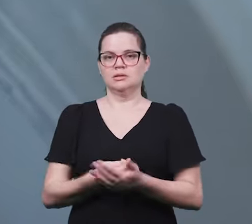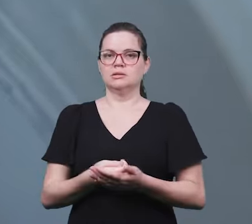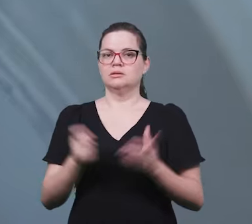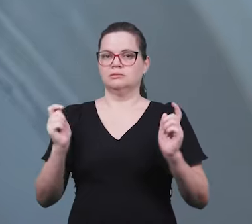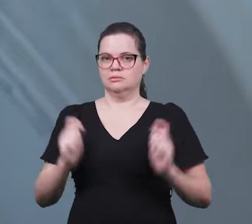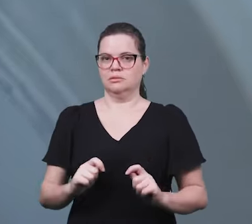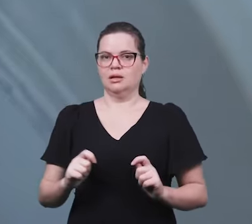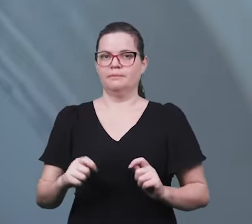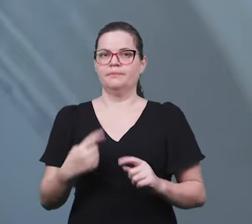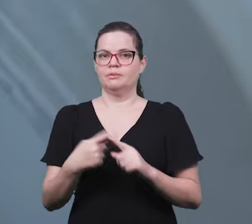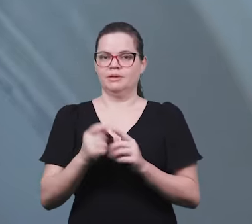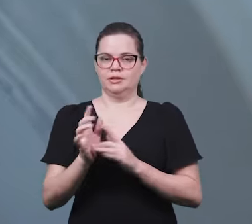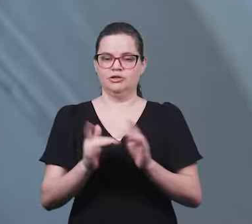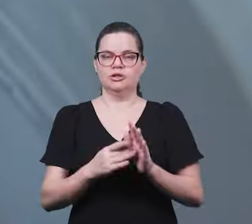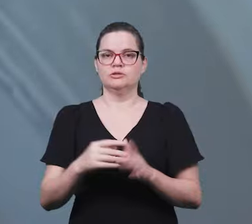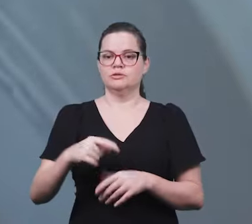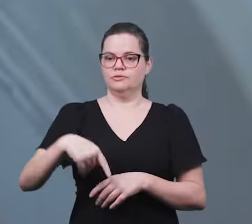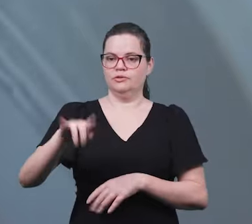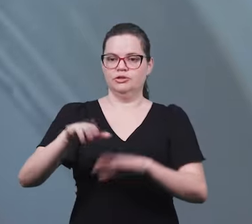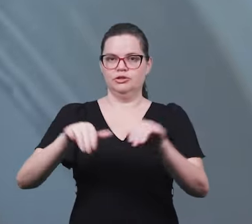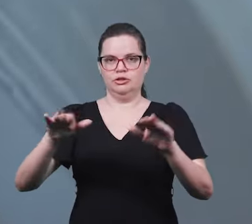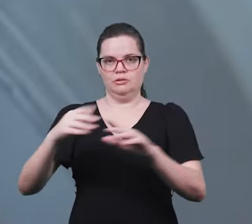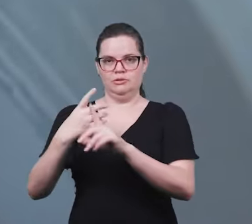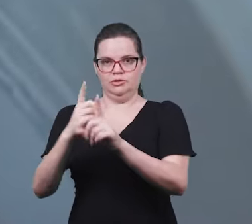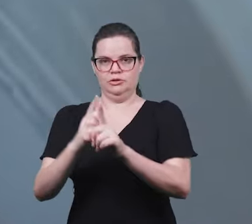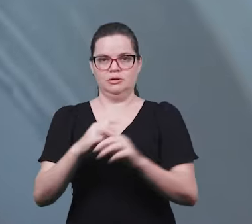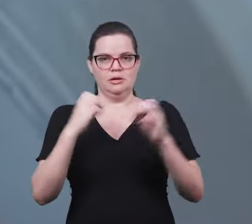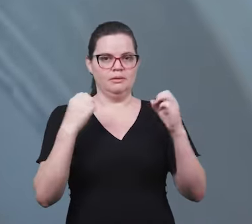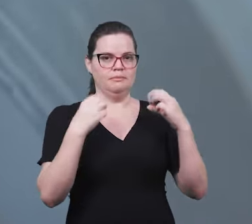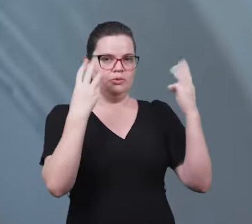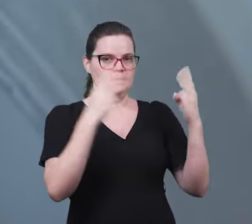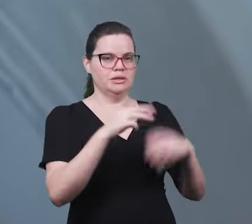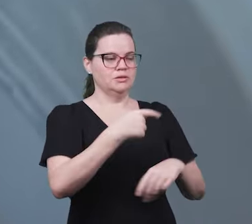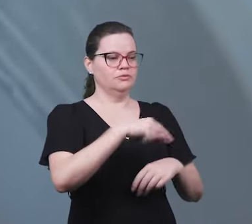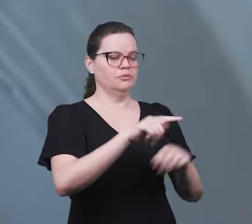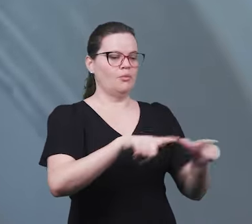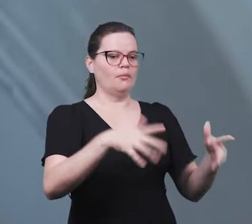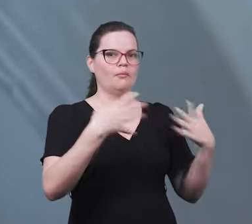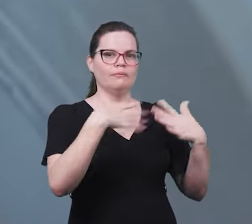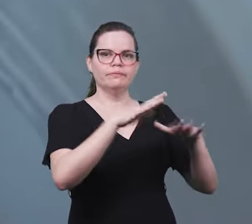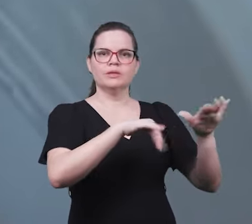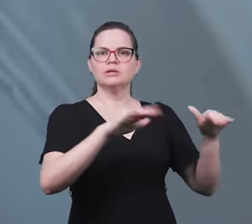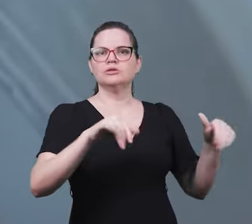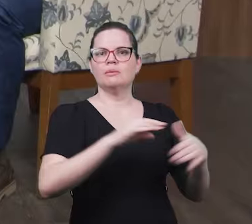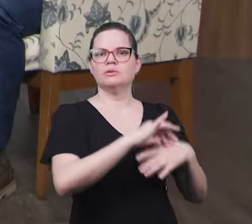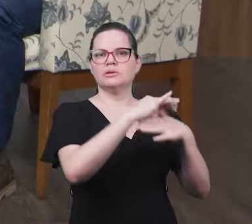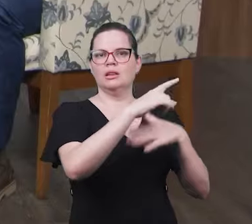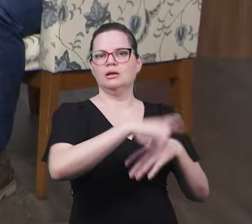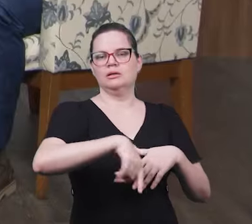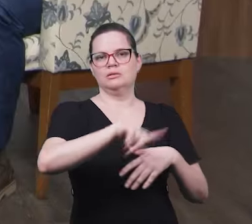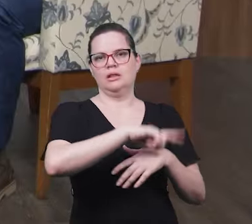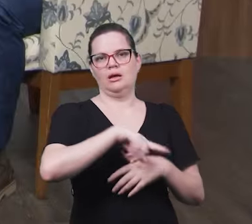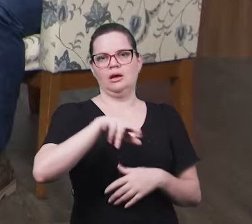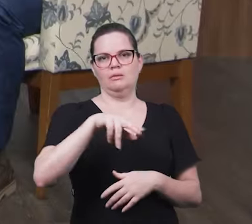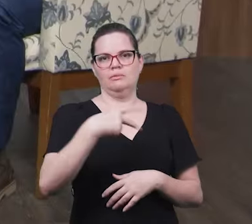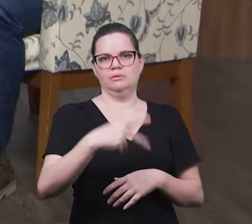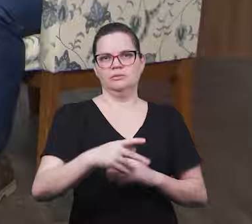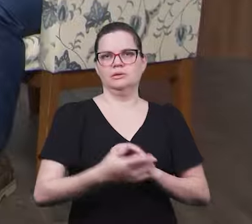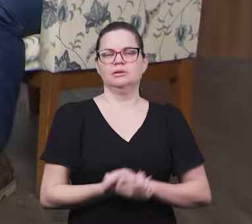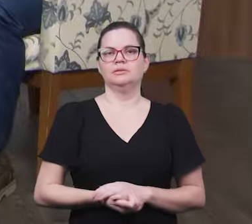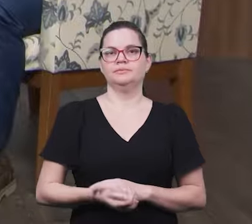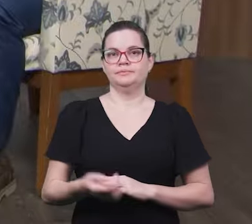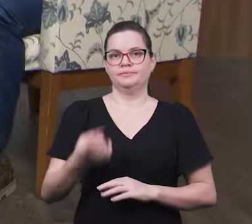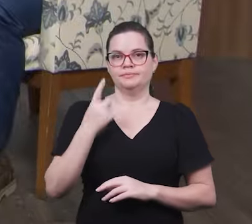e chamou discípulos. Moisés foi ao deserto e chamou os seus irmãos. Interessante, né, pastor Lourenço, que Arão